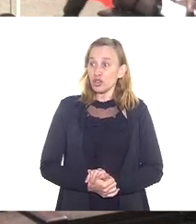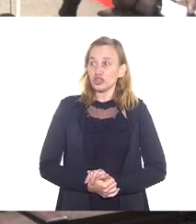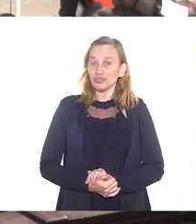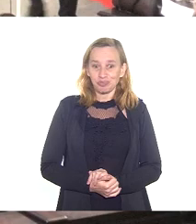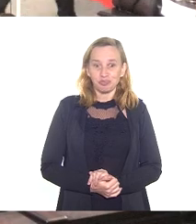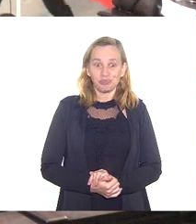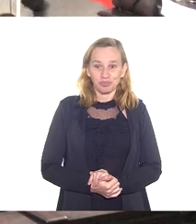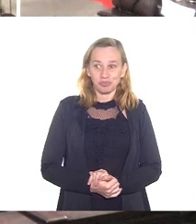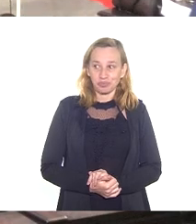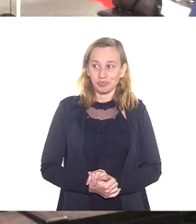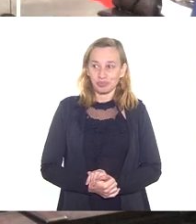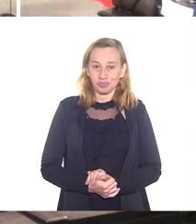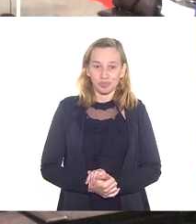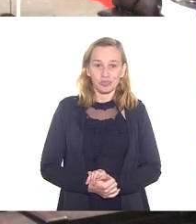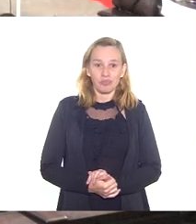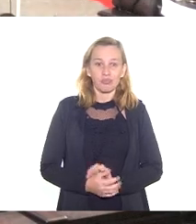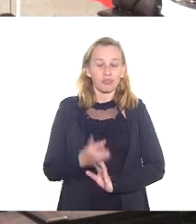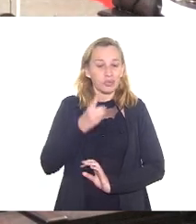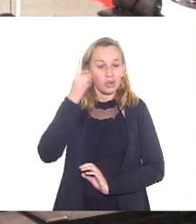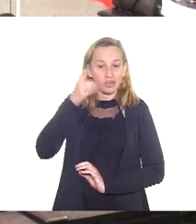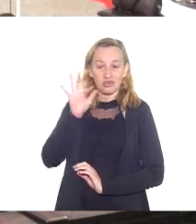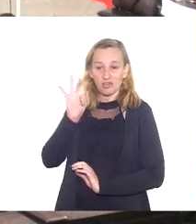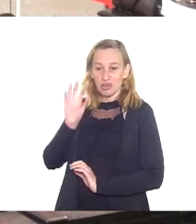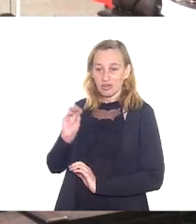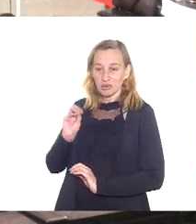Pela Comissão de Educação, deputado Flávio Serafim.